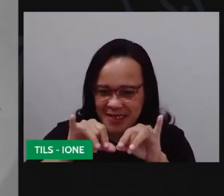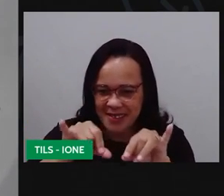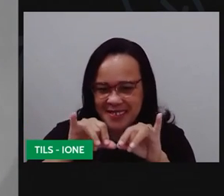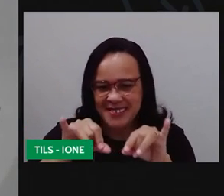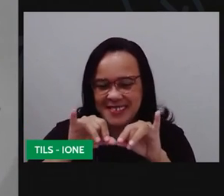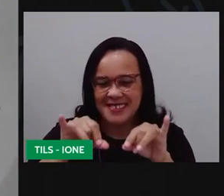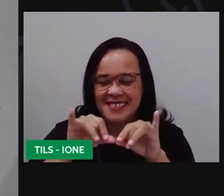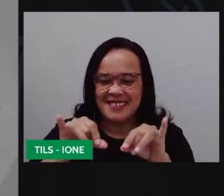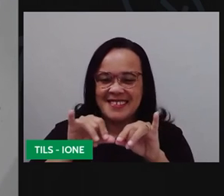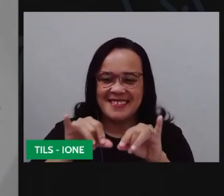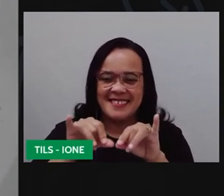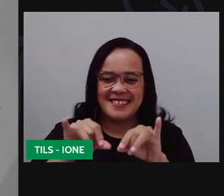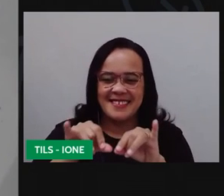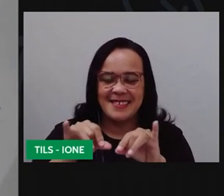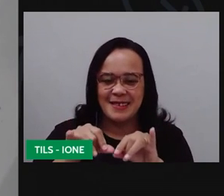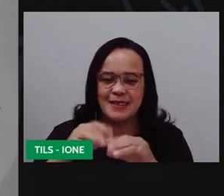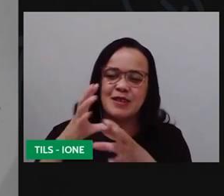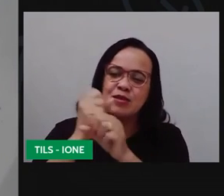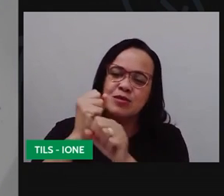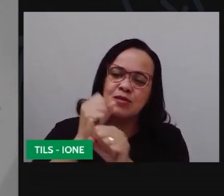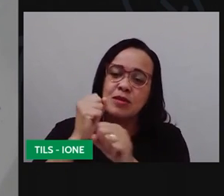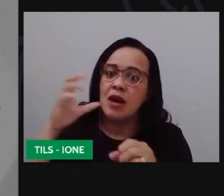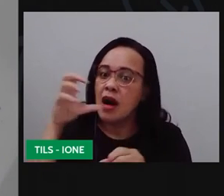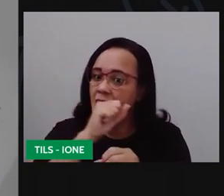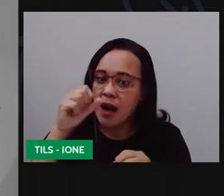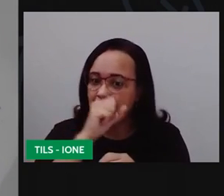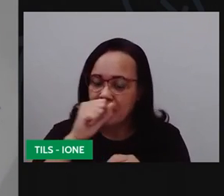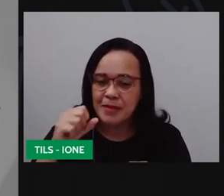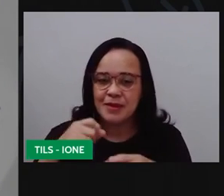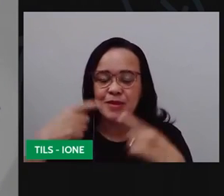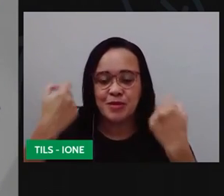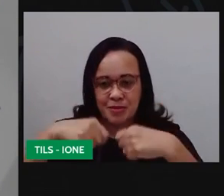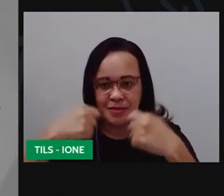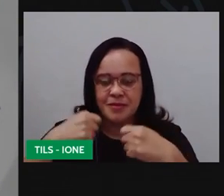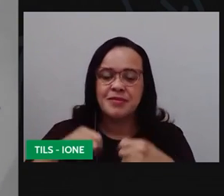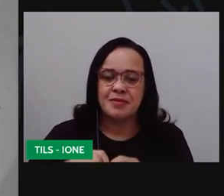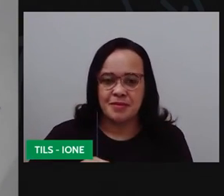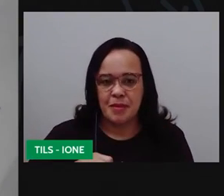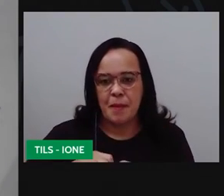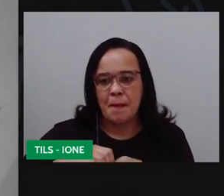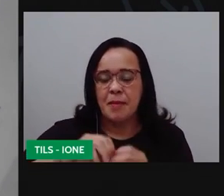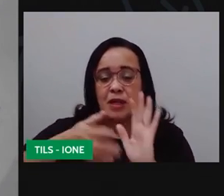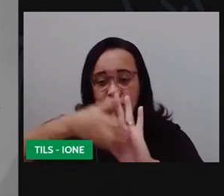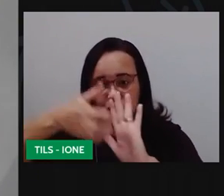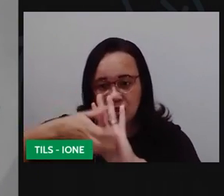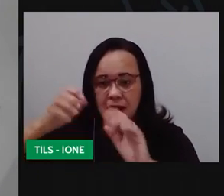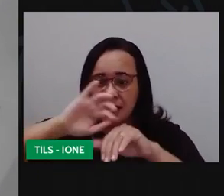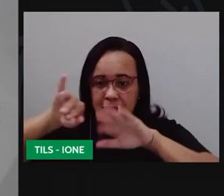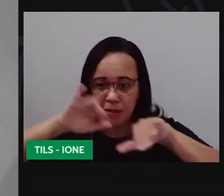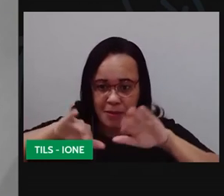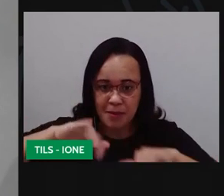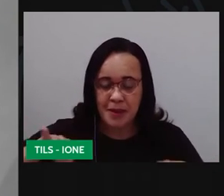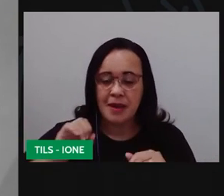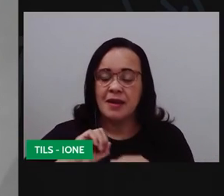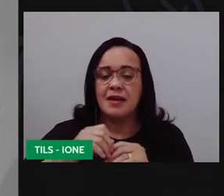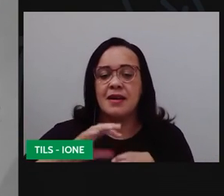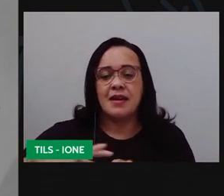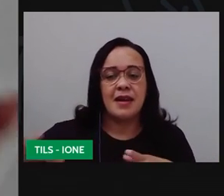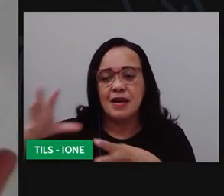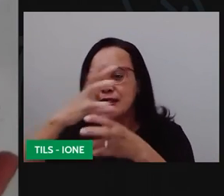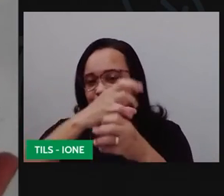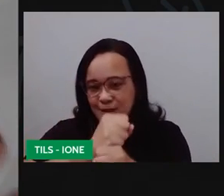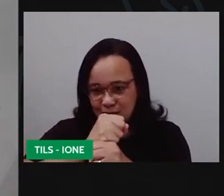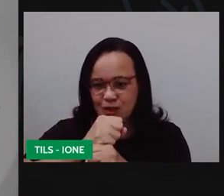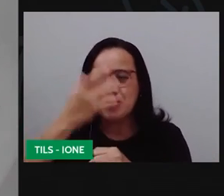E aí eu tô no mercado eu preciso fazer essa conta rápido aí eu vou fazer o que eu vou ter mim lembrai-vos separar as partes vinhos da minha